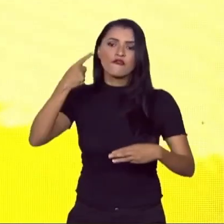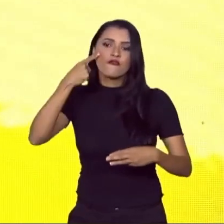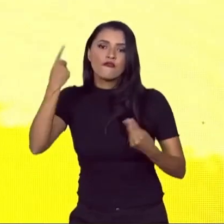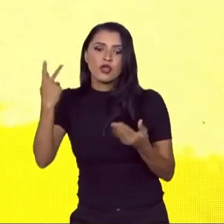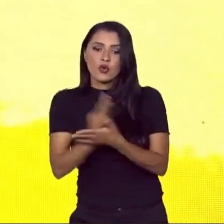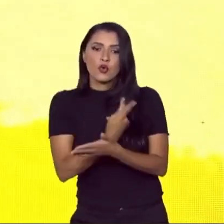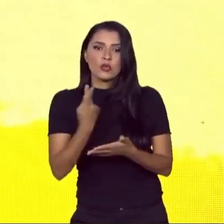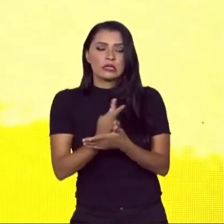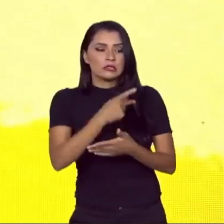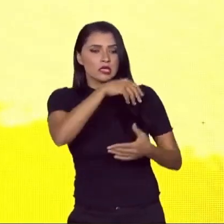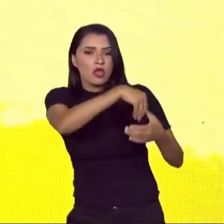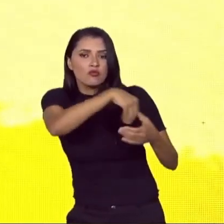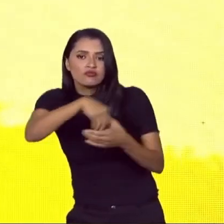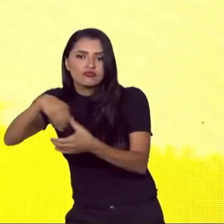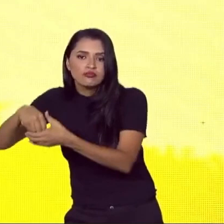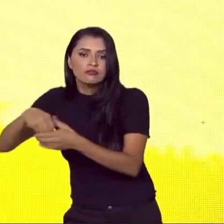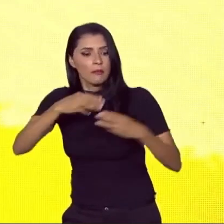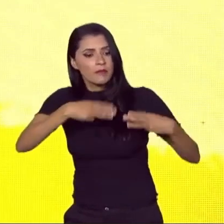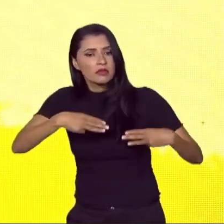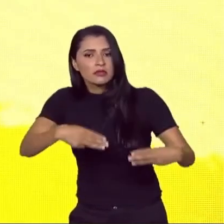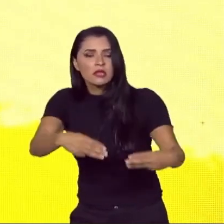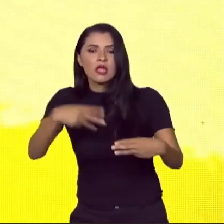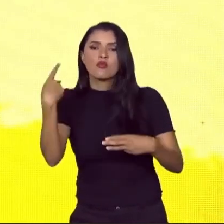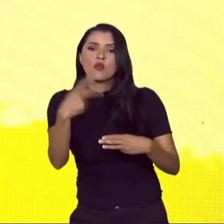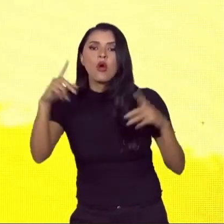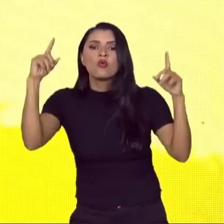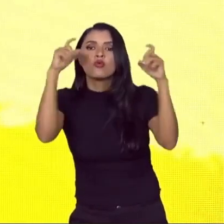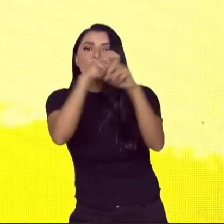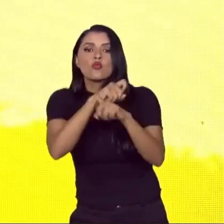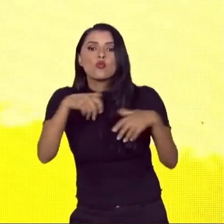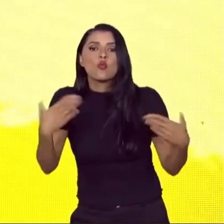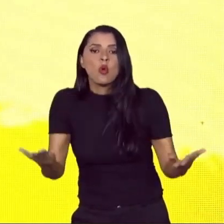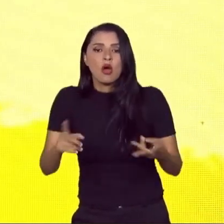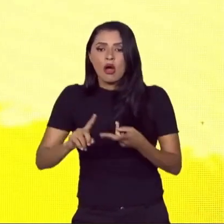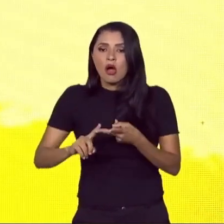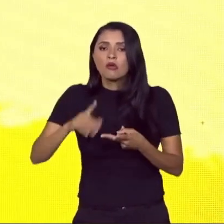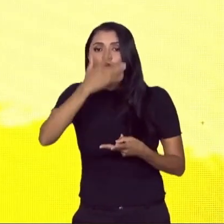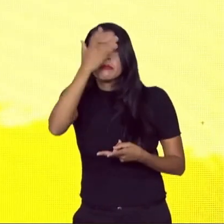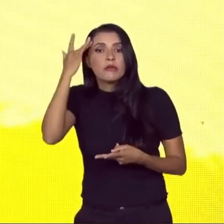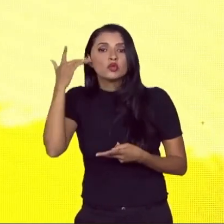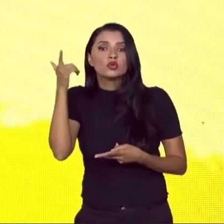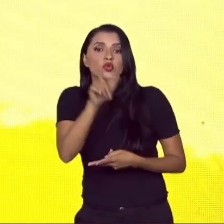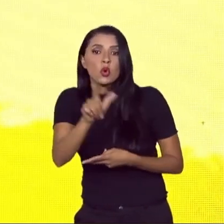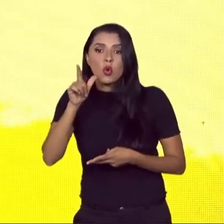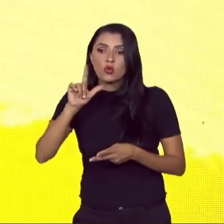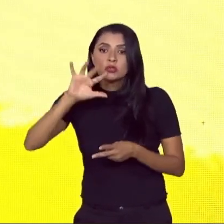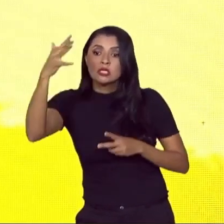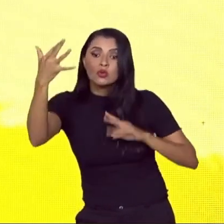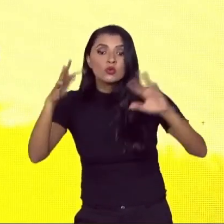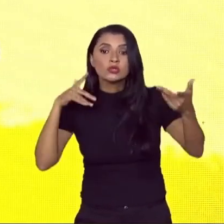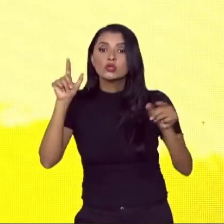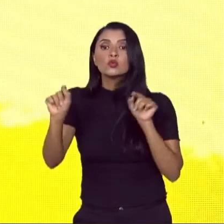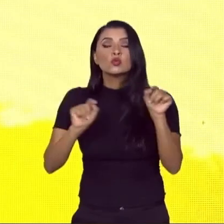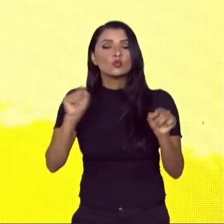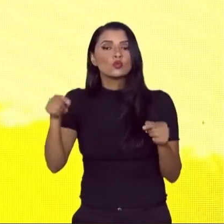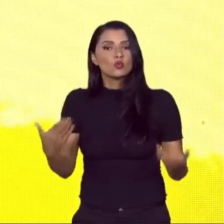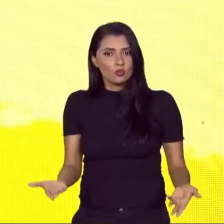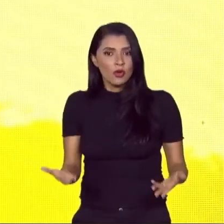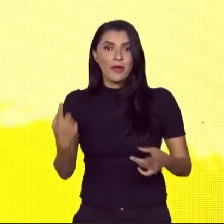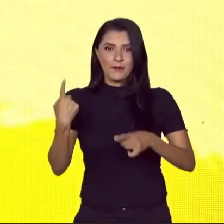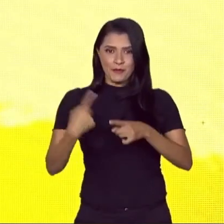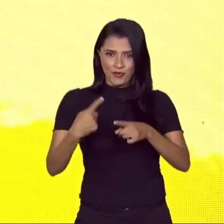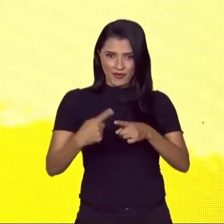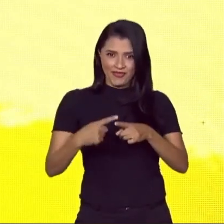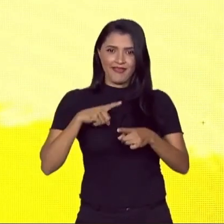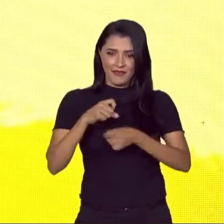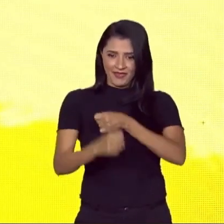em cada ministério, quais foram as dificuldades, o que, que as pessoas conseguiram resolver, porque o ano que